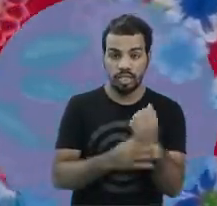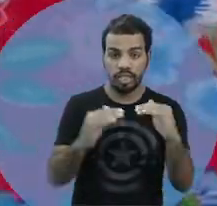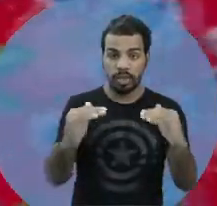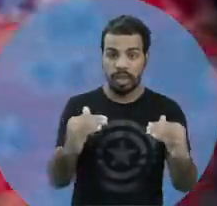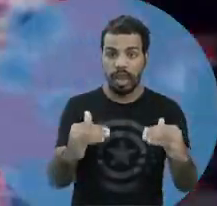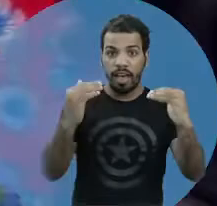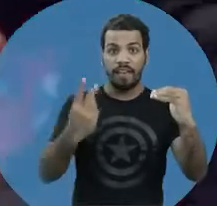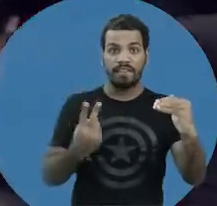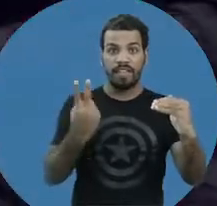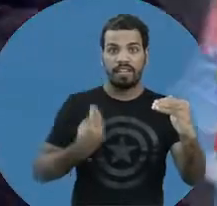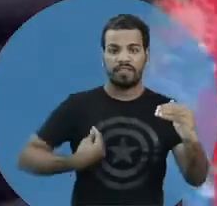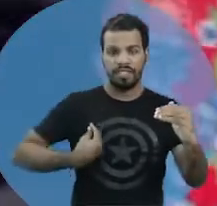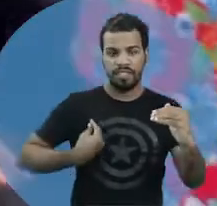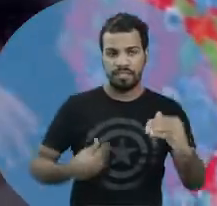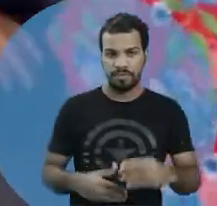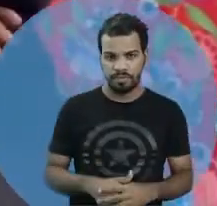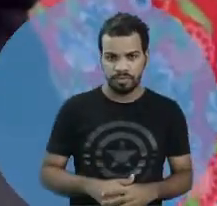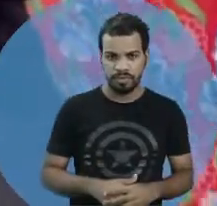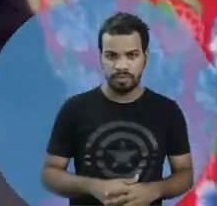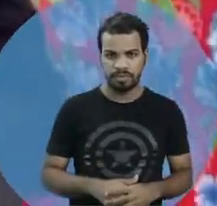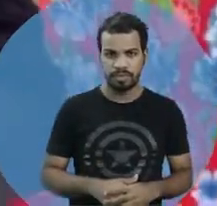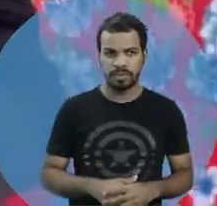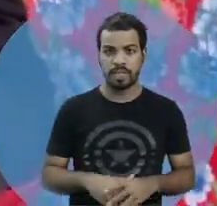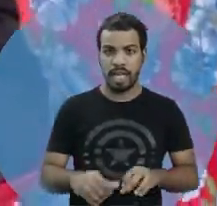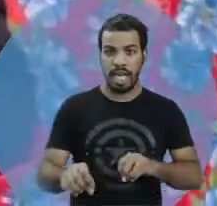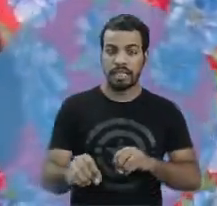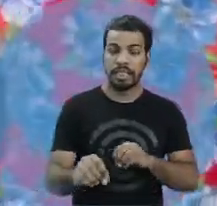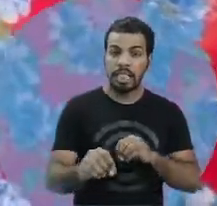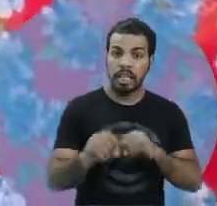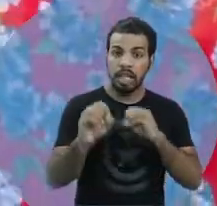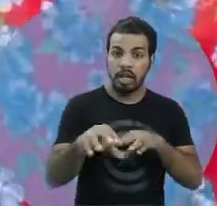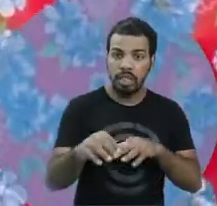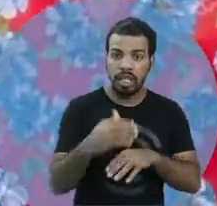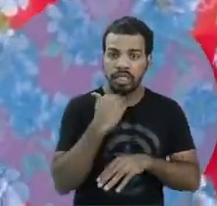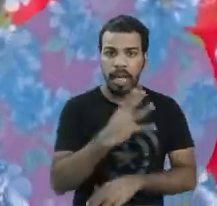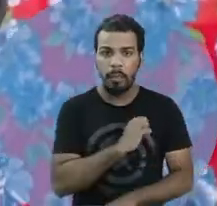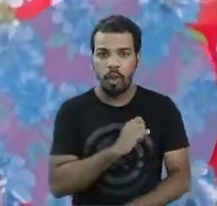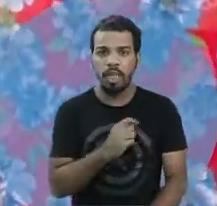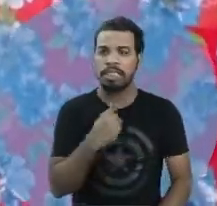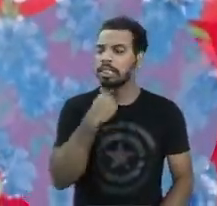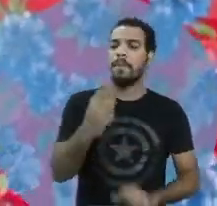vida. Não se pode falar de educação sem amor.